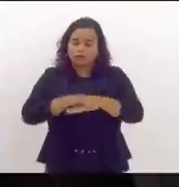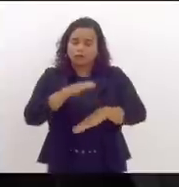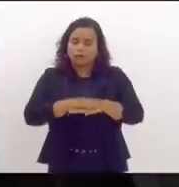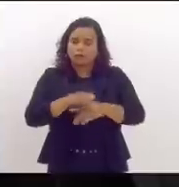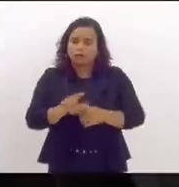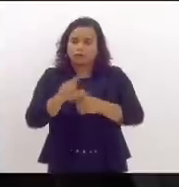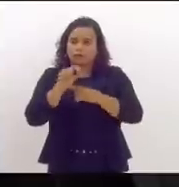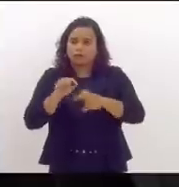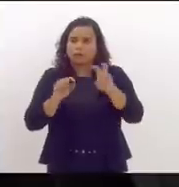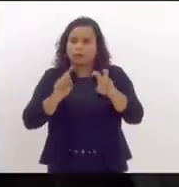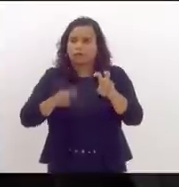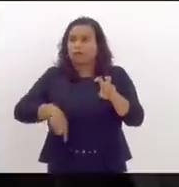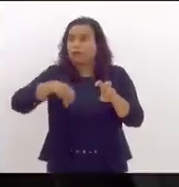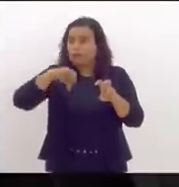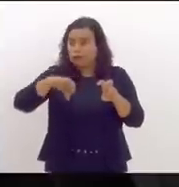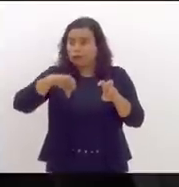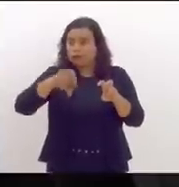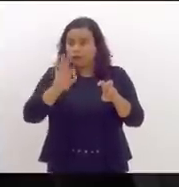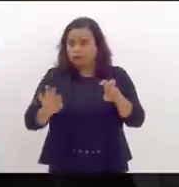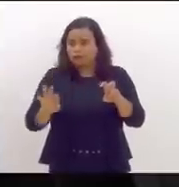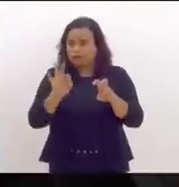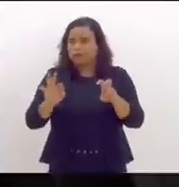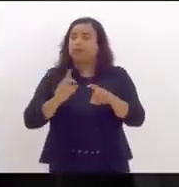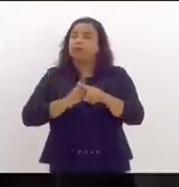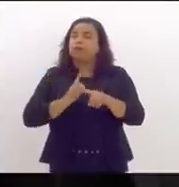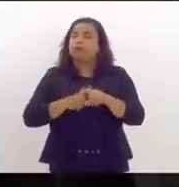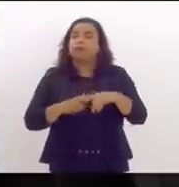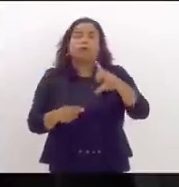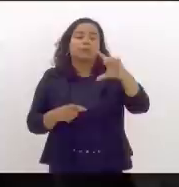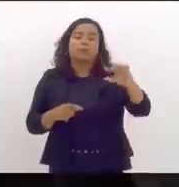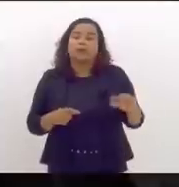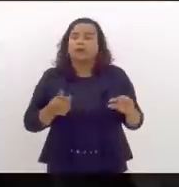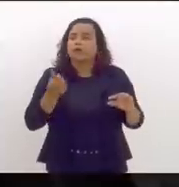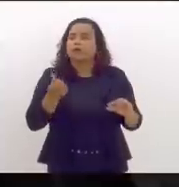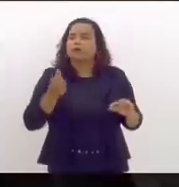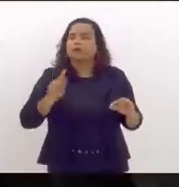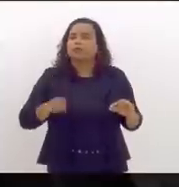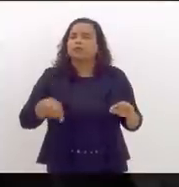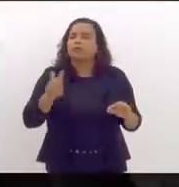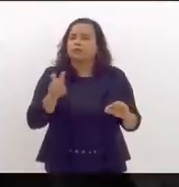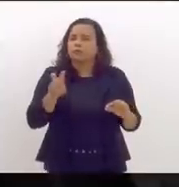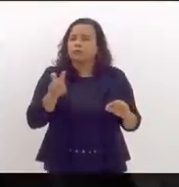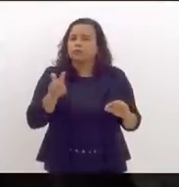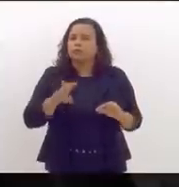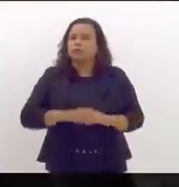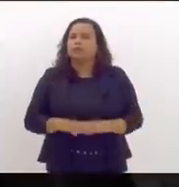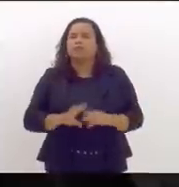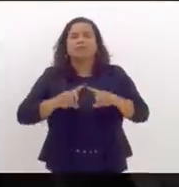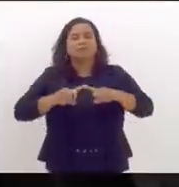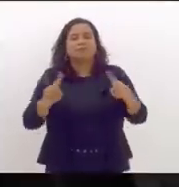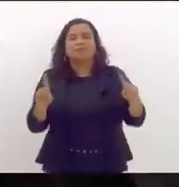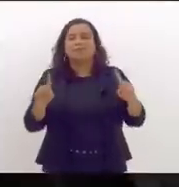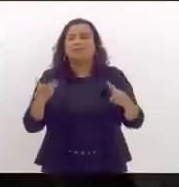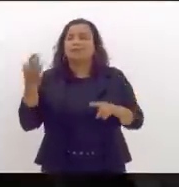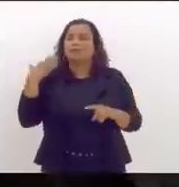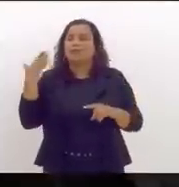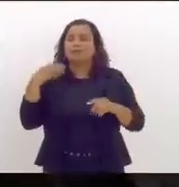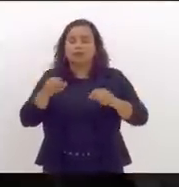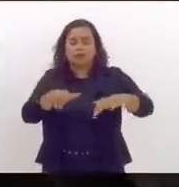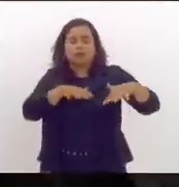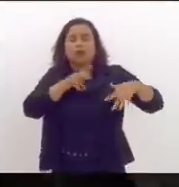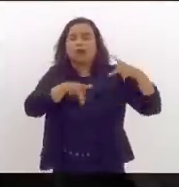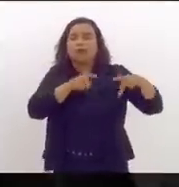pelos 5,9 porque é menor que o 6.5 mas quando teve audiência